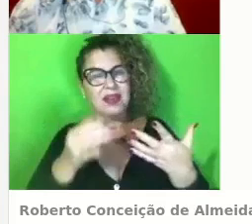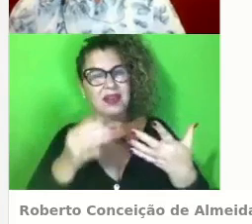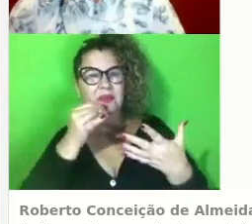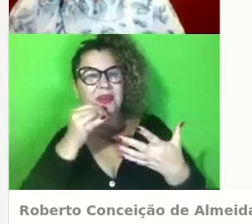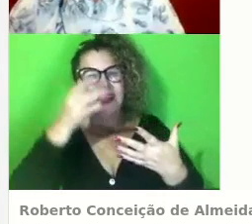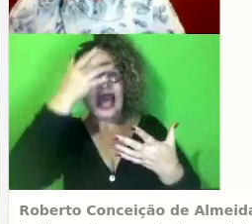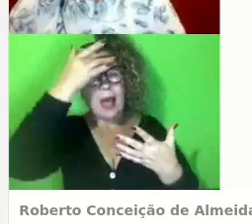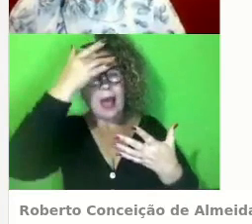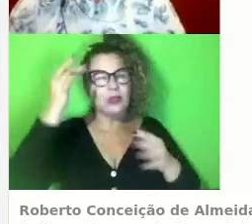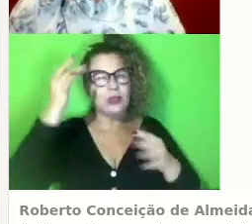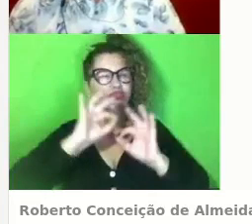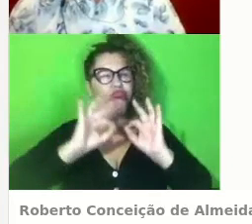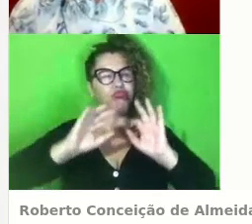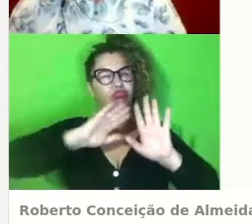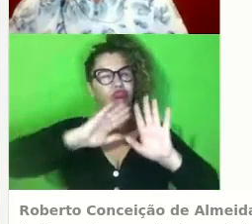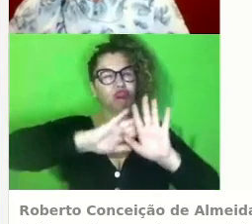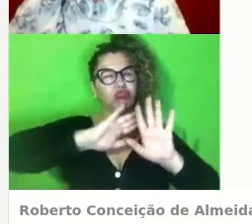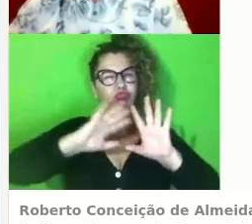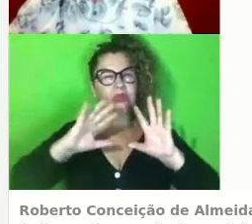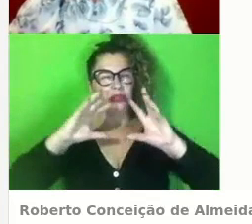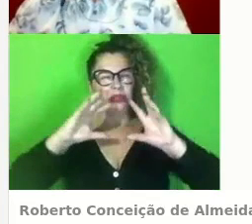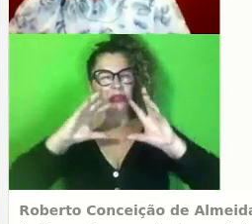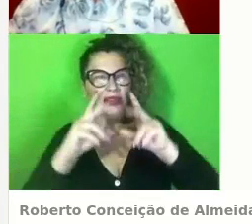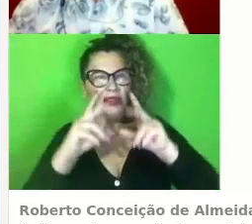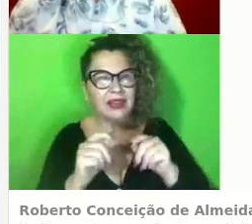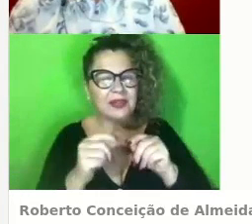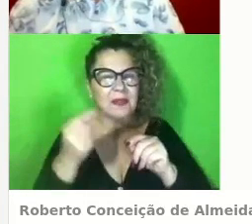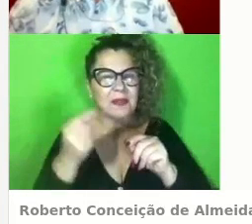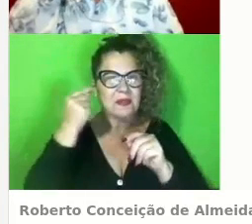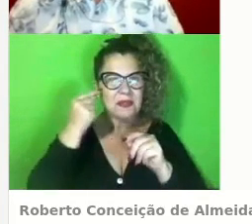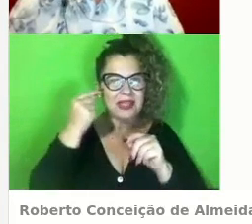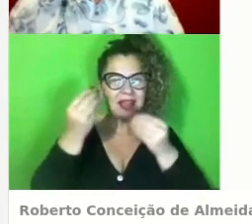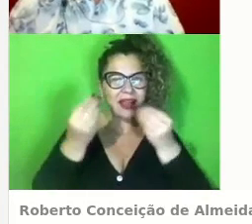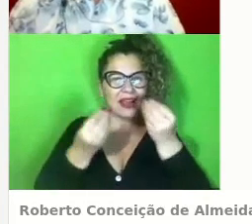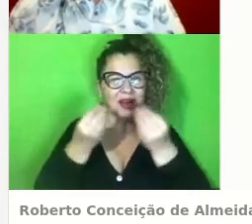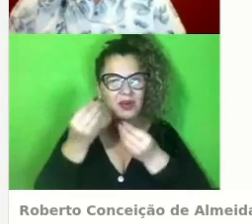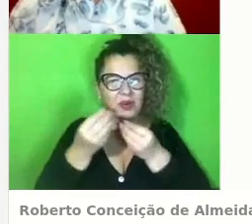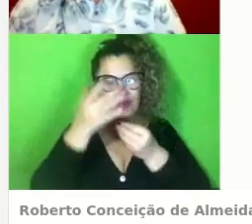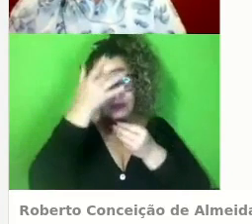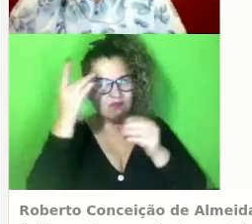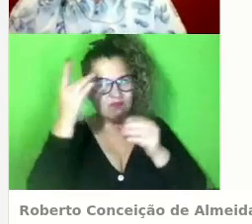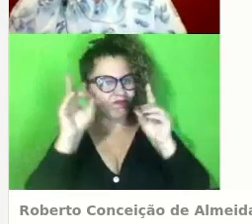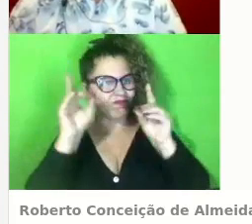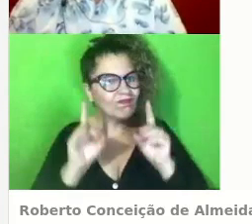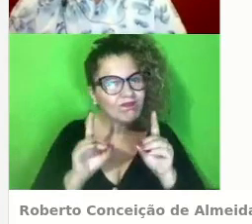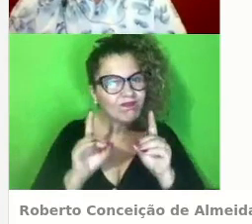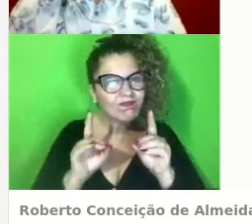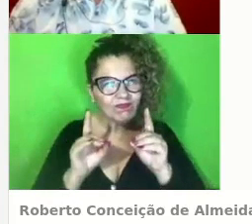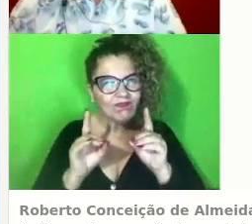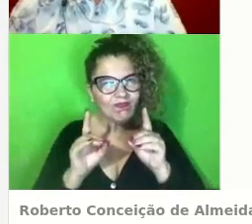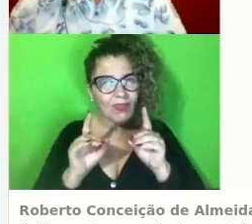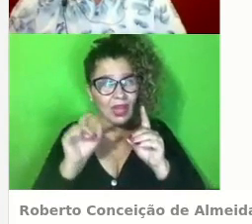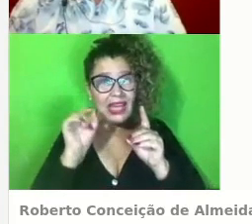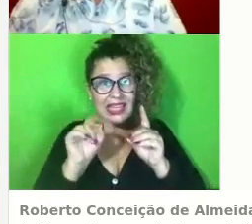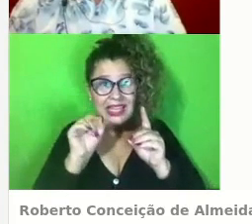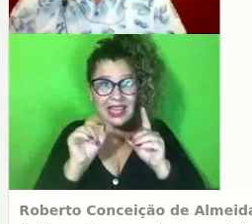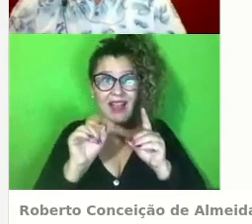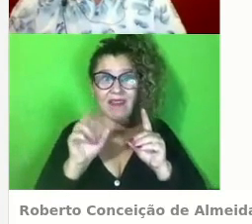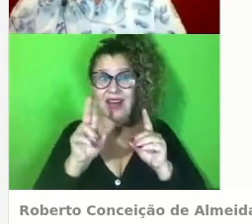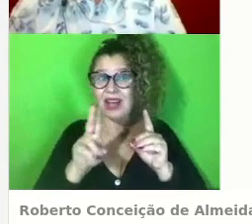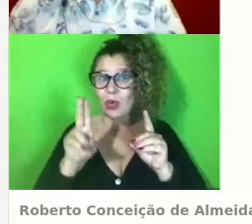fazendo uma página, pensar na pessoa com deficiência que é usuário de leitor de telas.